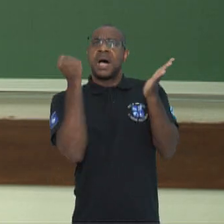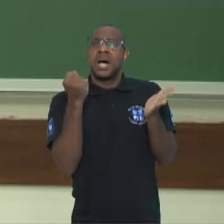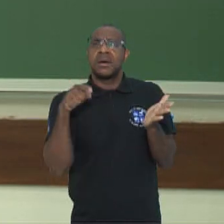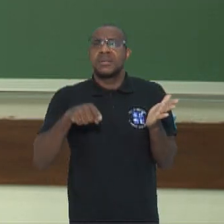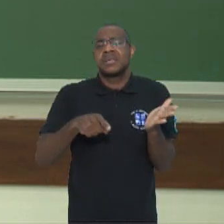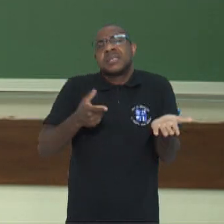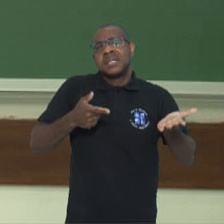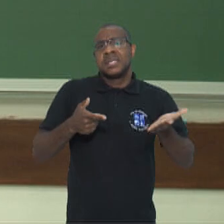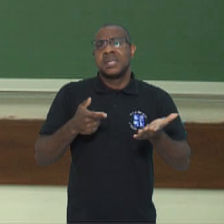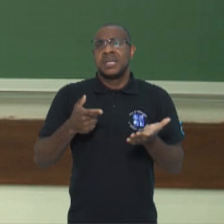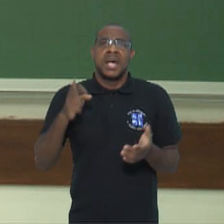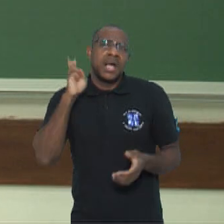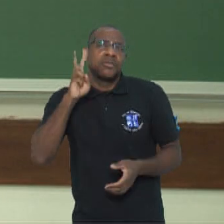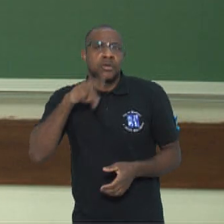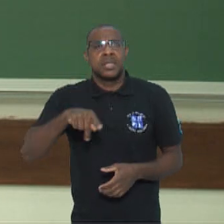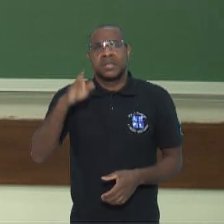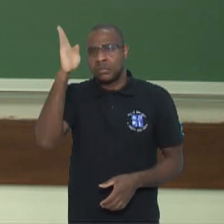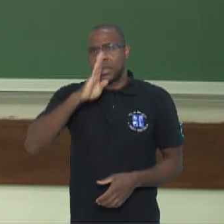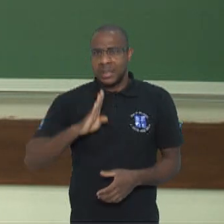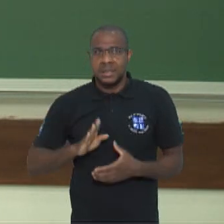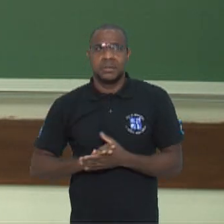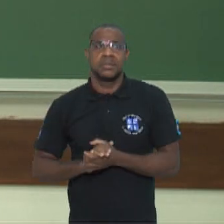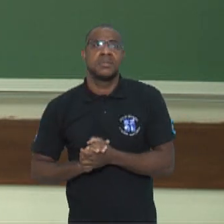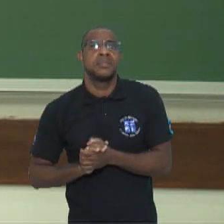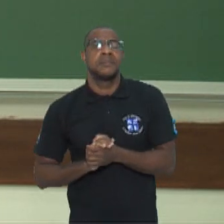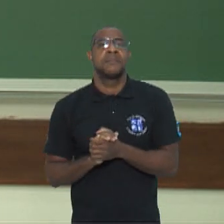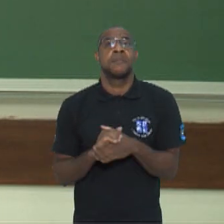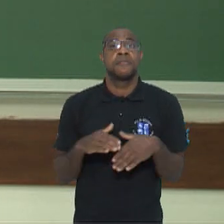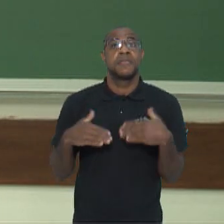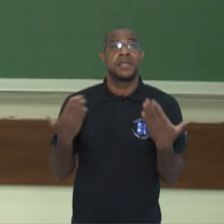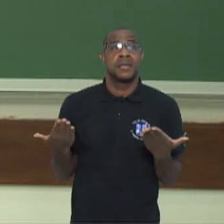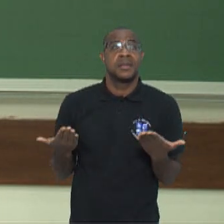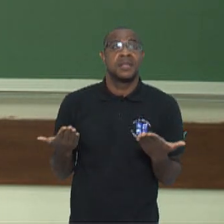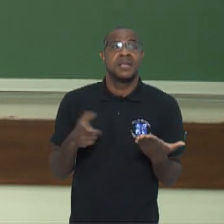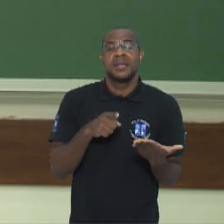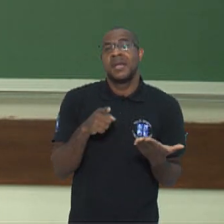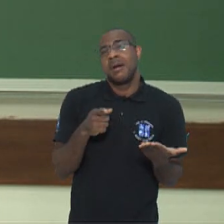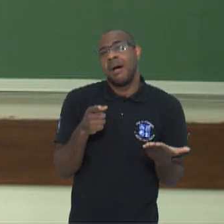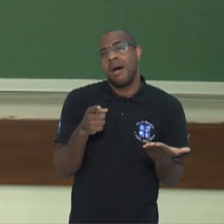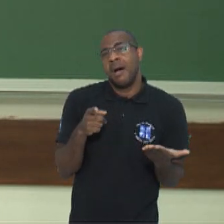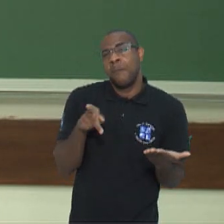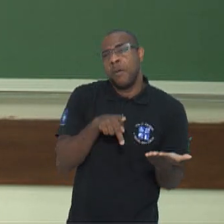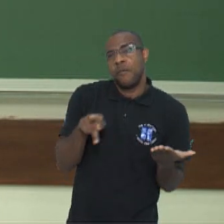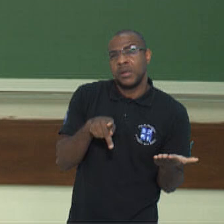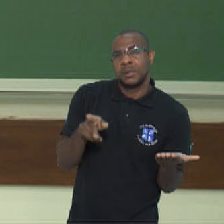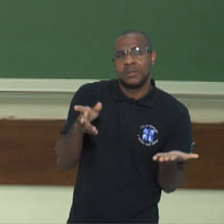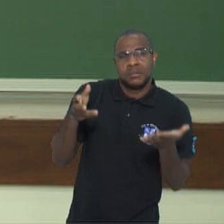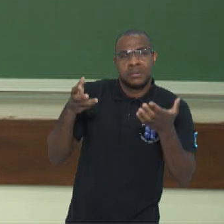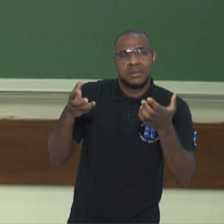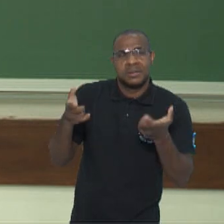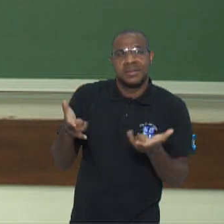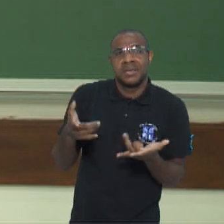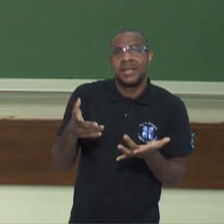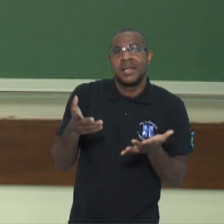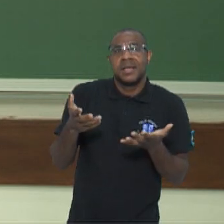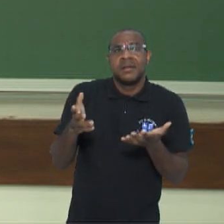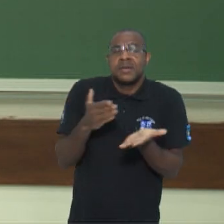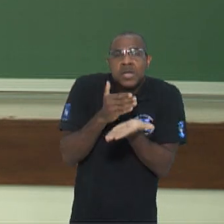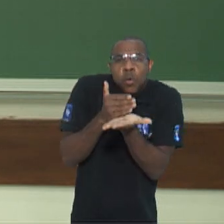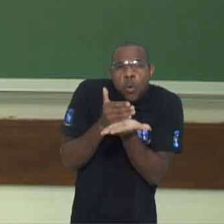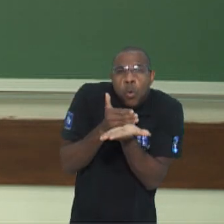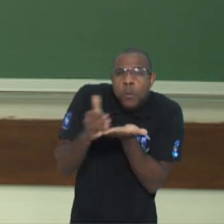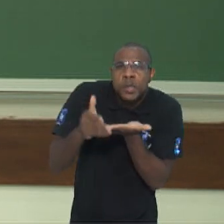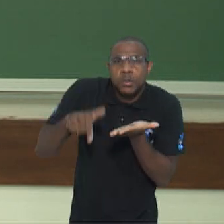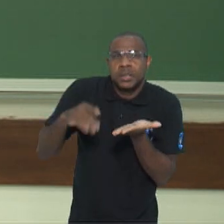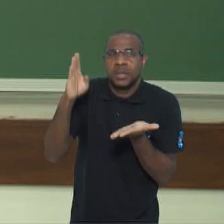do montanhismo no Brasil e que, de fato, poderíamos dizer que essas regiões são o berço do montanhismo no Brasil.